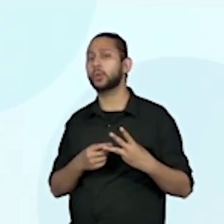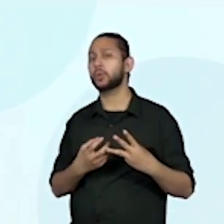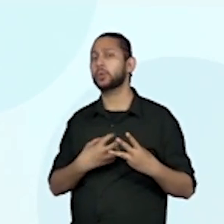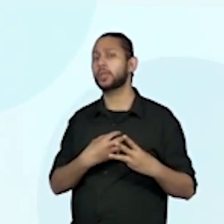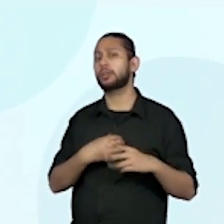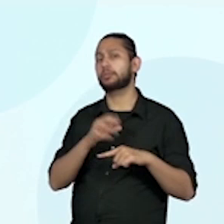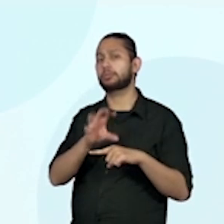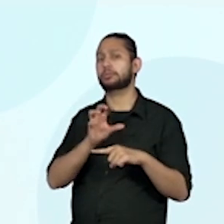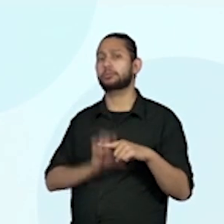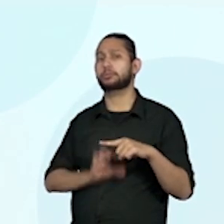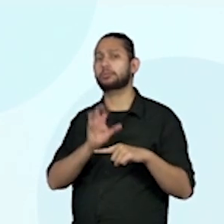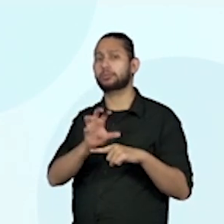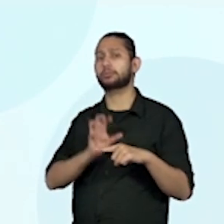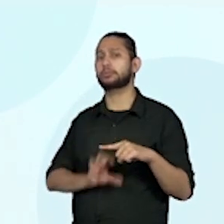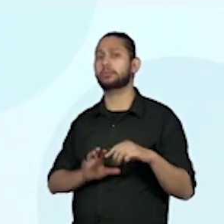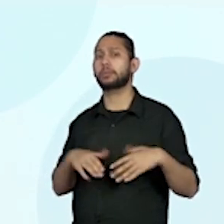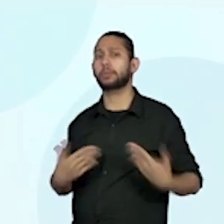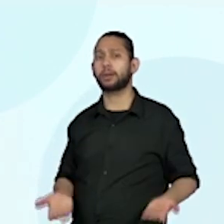escrita fracionária?